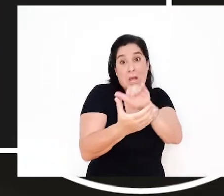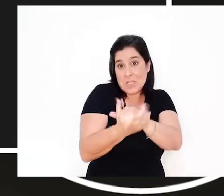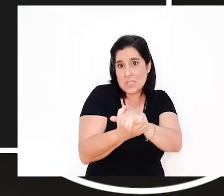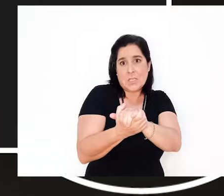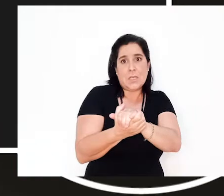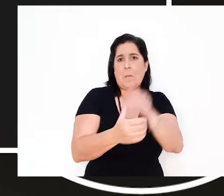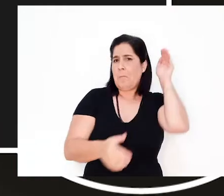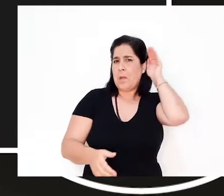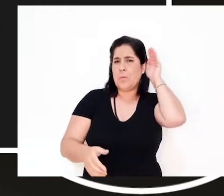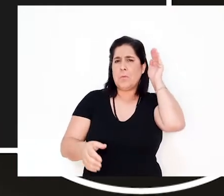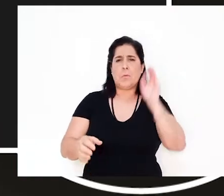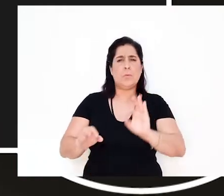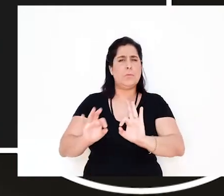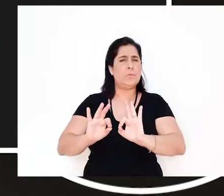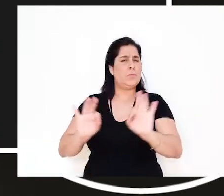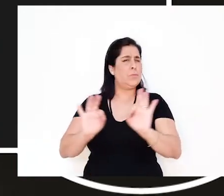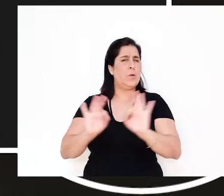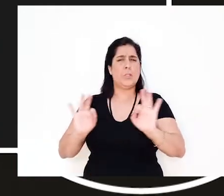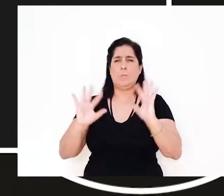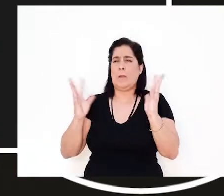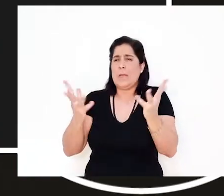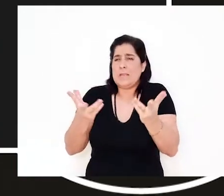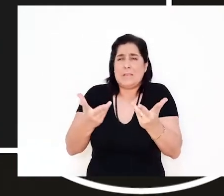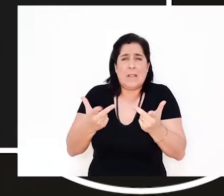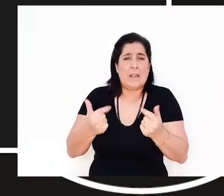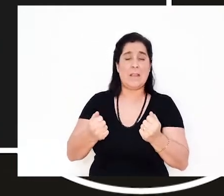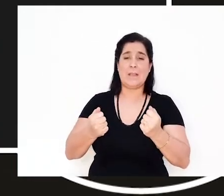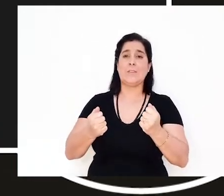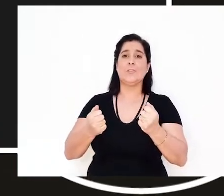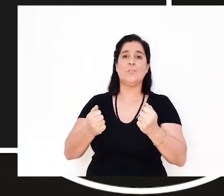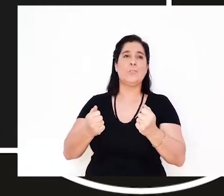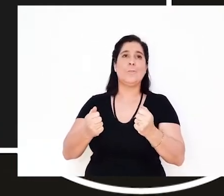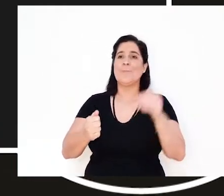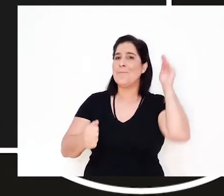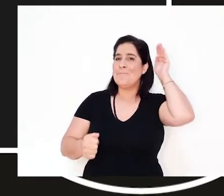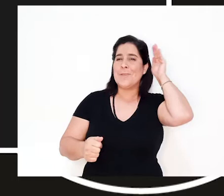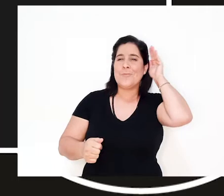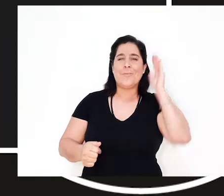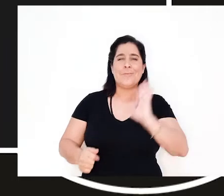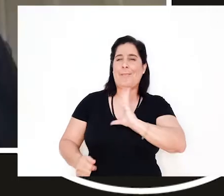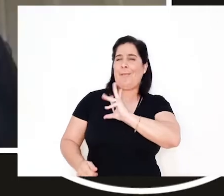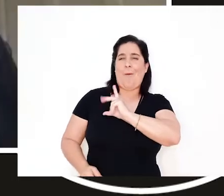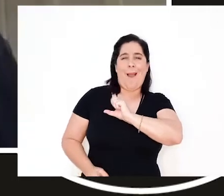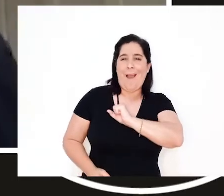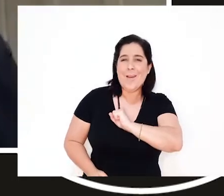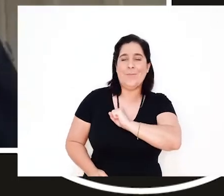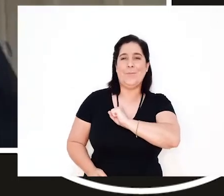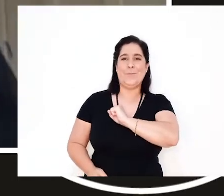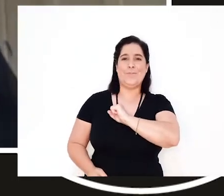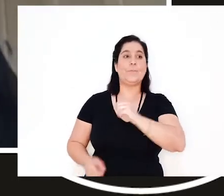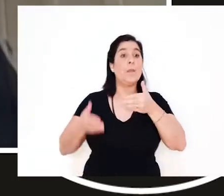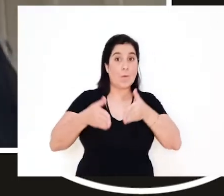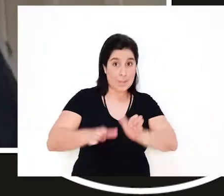maravilhosa. Mato Grosso é muito lindo. Falo assim que eu sou meio suspeita de falar do Mato Grosso, que eu sou apaixonada pelo Mato Grosso. Eu nasci